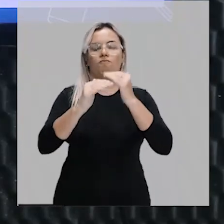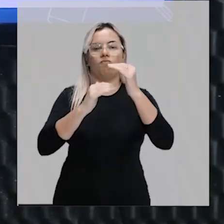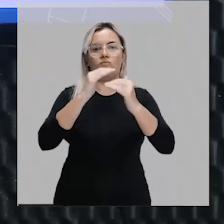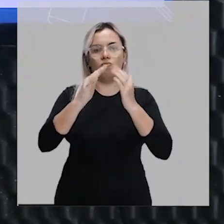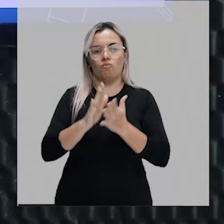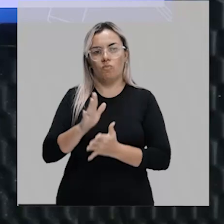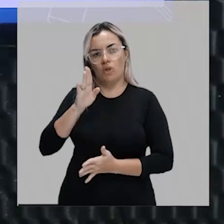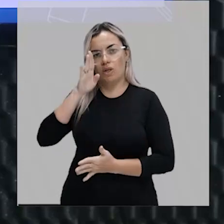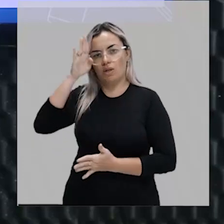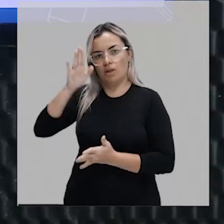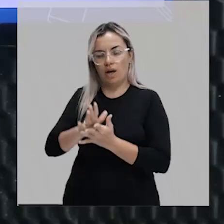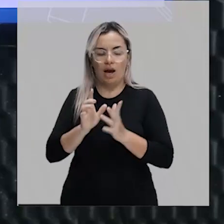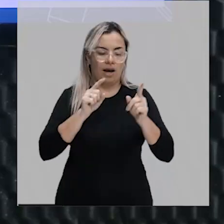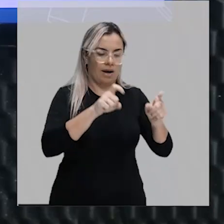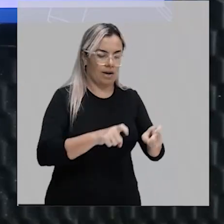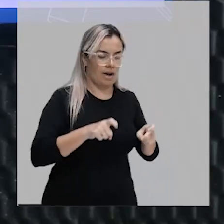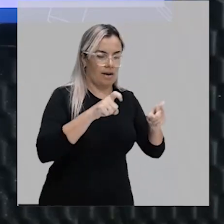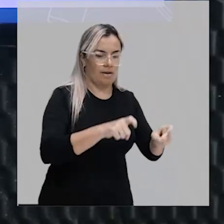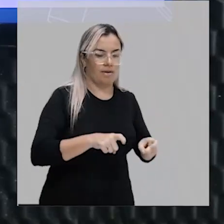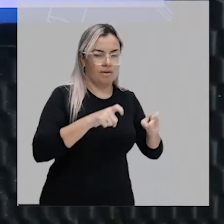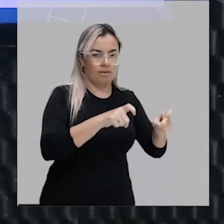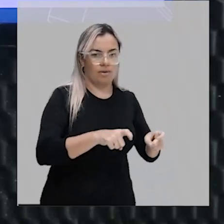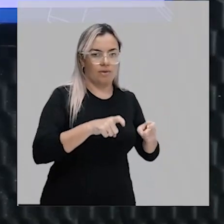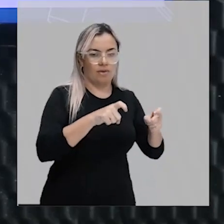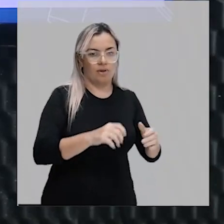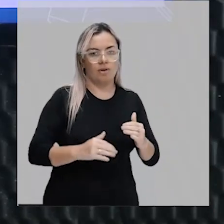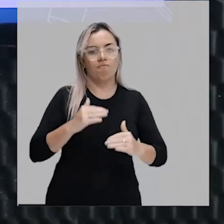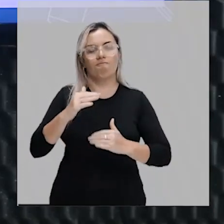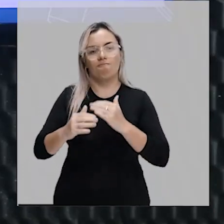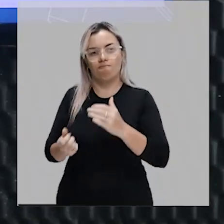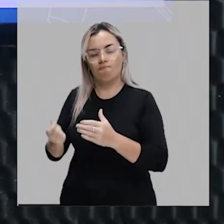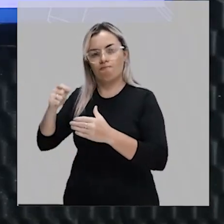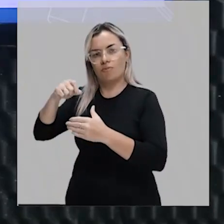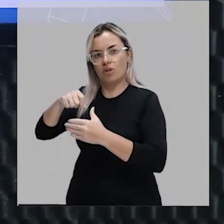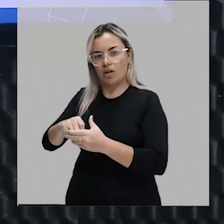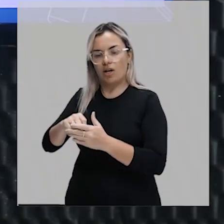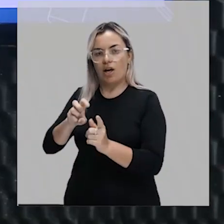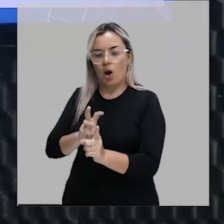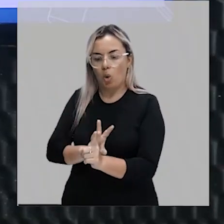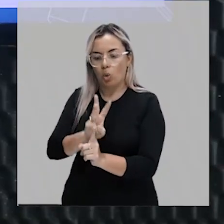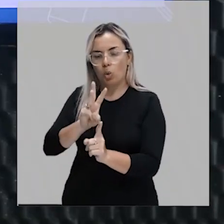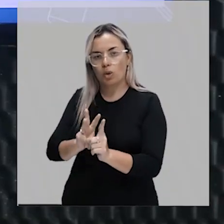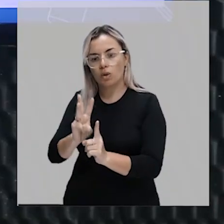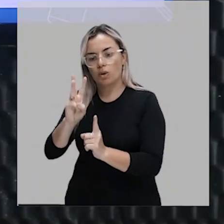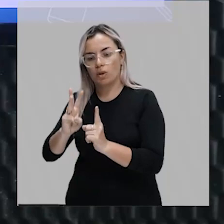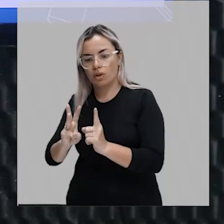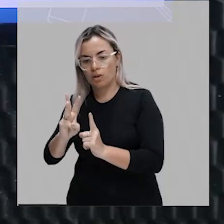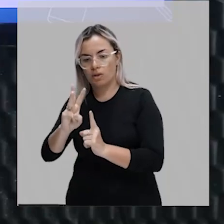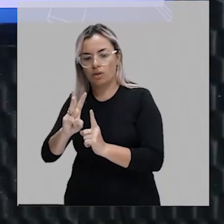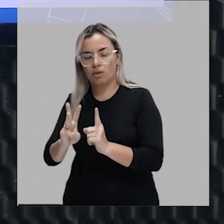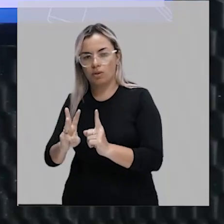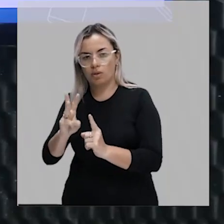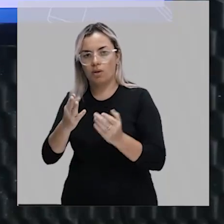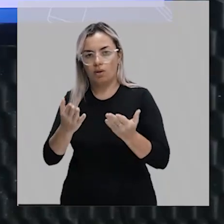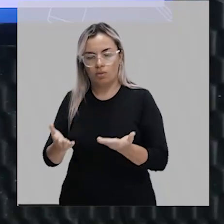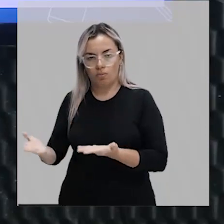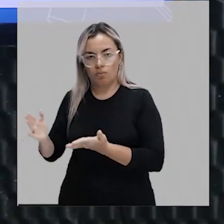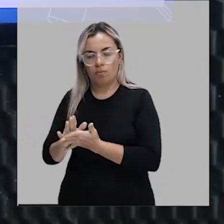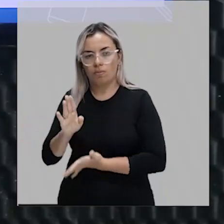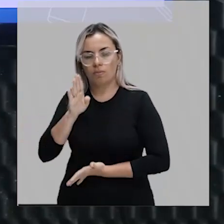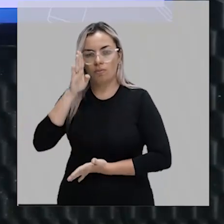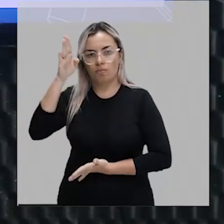a principal atividade agrária que eles irão cultivar é o trigo. O trigo vai servir como